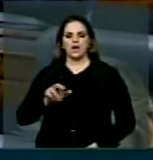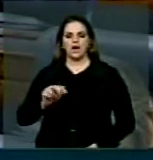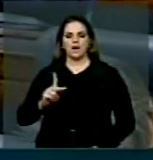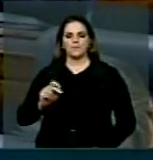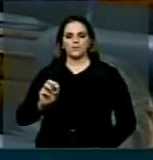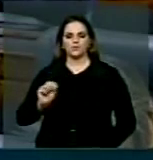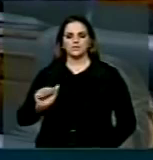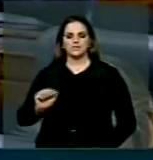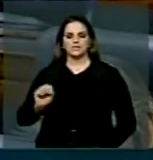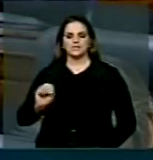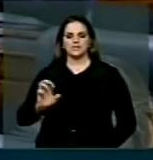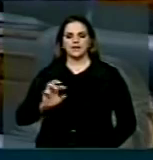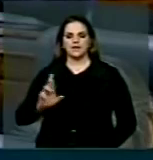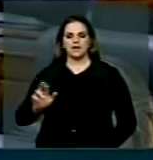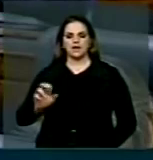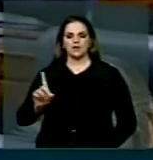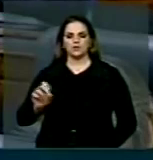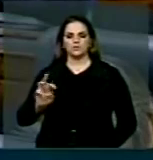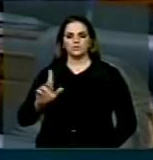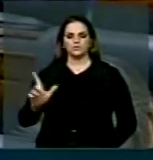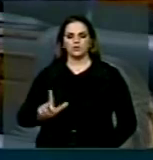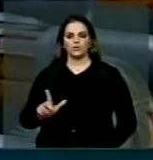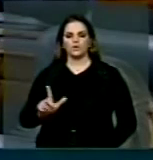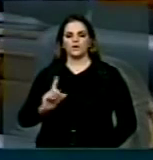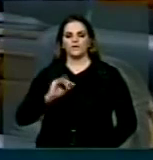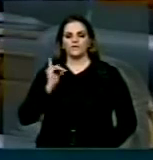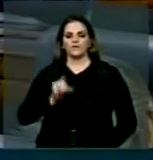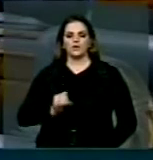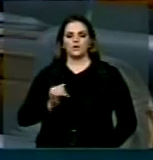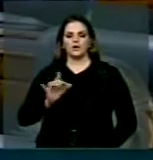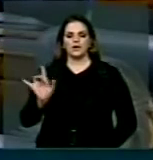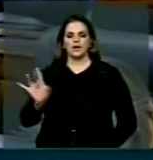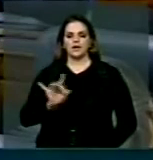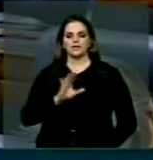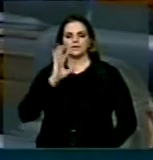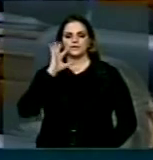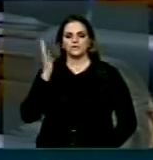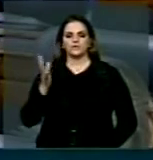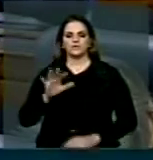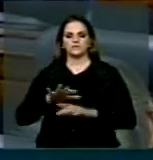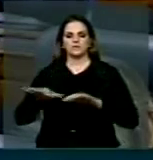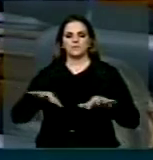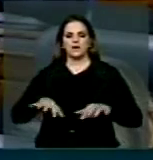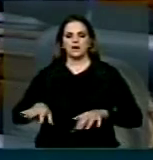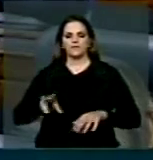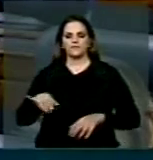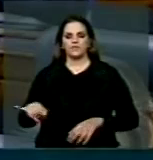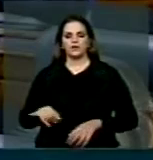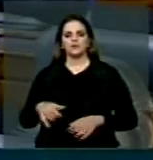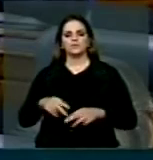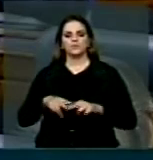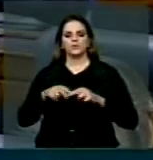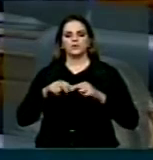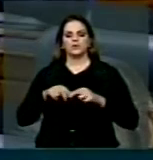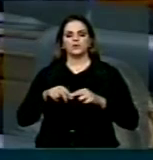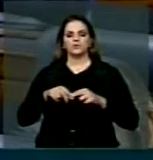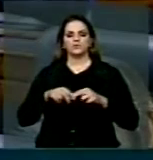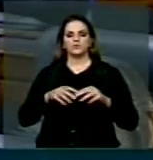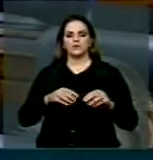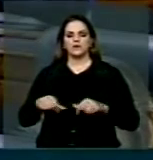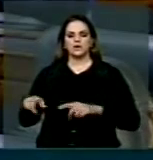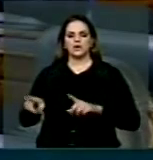do Sol, dos embargos. Foi dito que cada sentença será um caso, e isso leva o